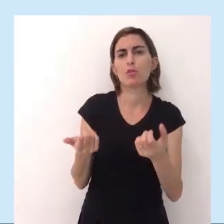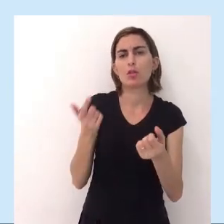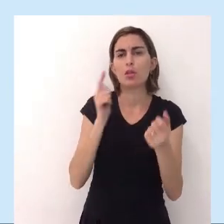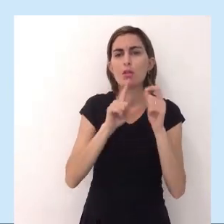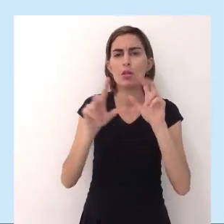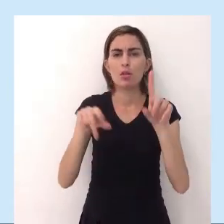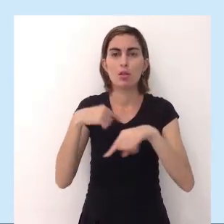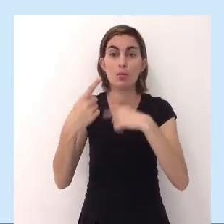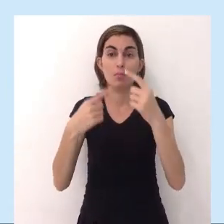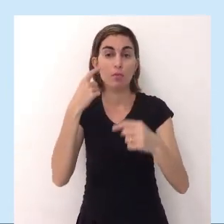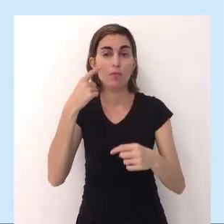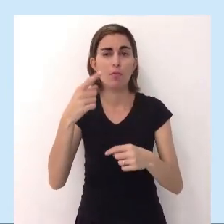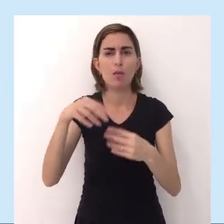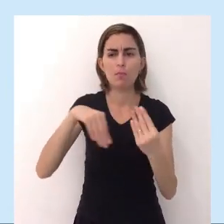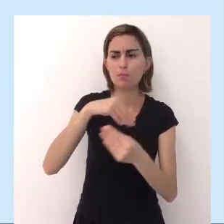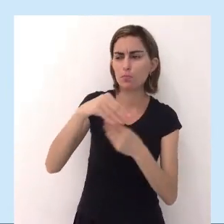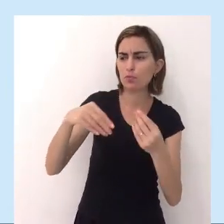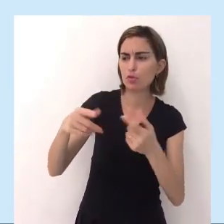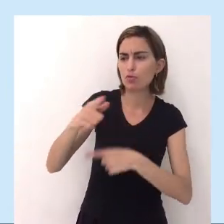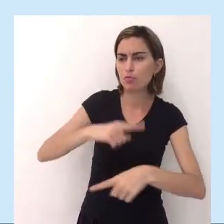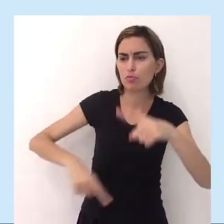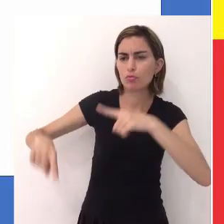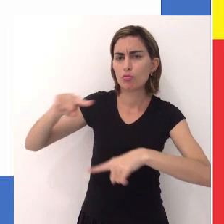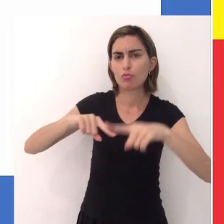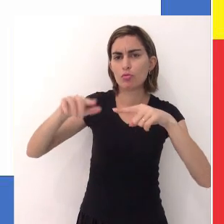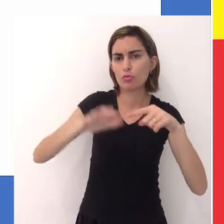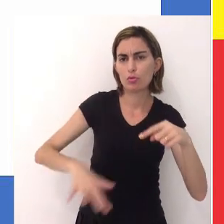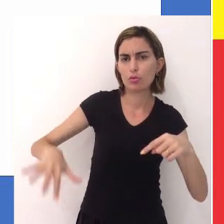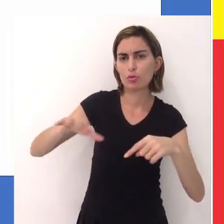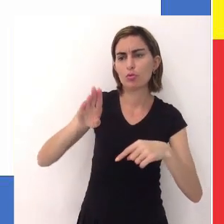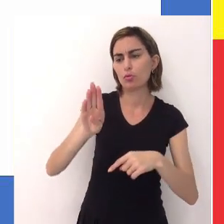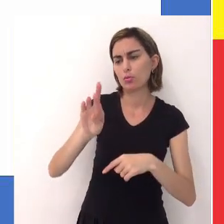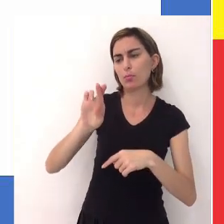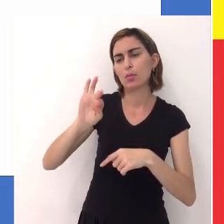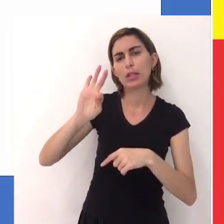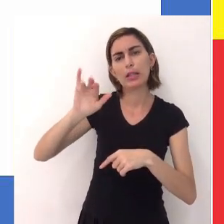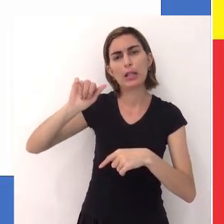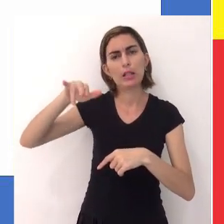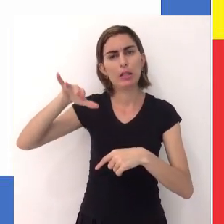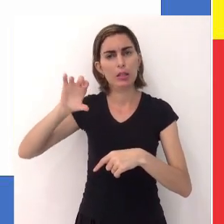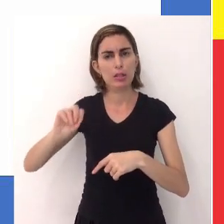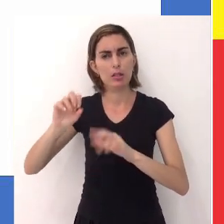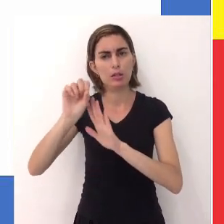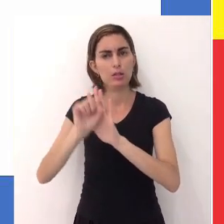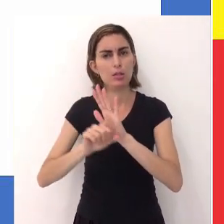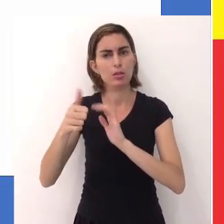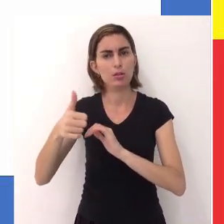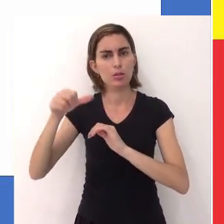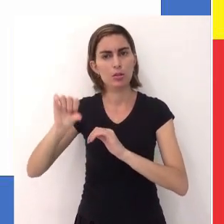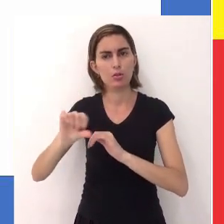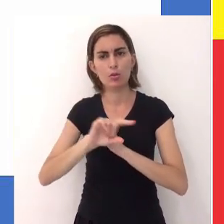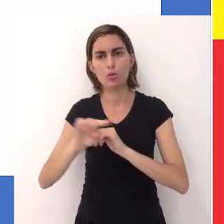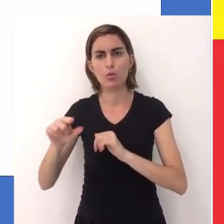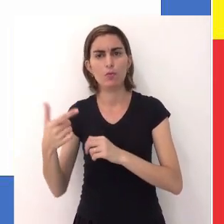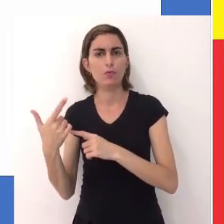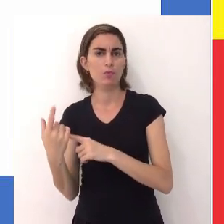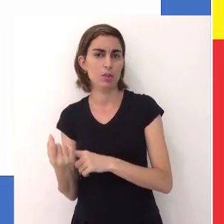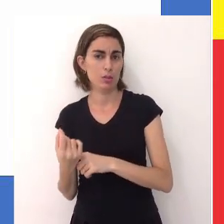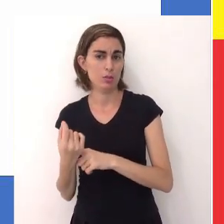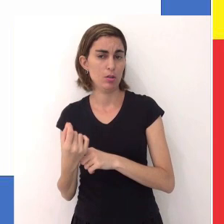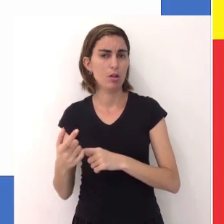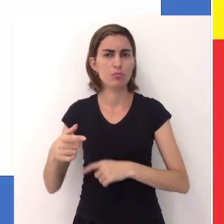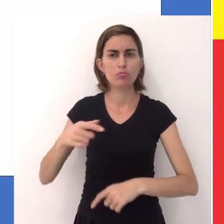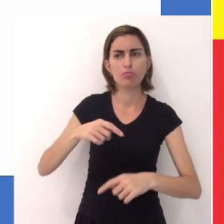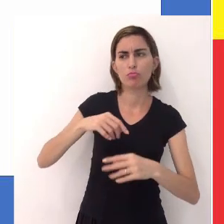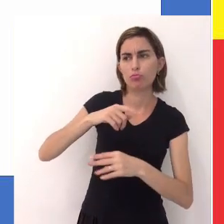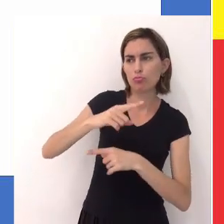ok? Depois a gente vai ver a hegemonia da região britânica, ok? Entre os séculos 18 e 20.